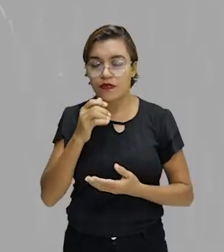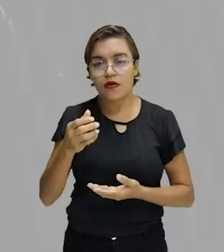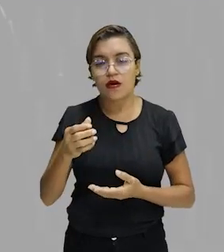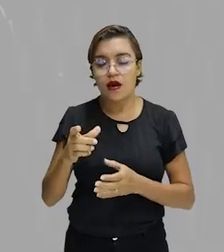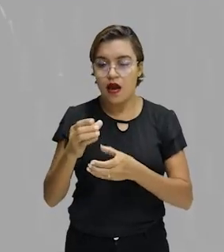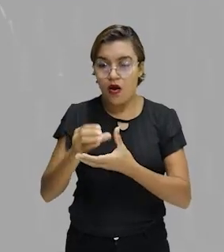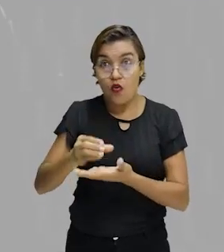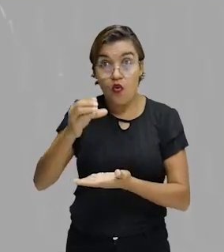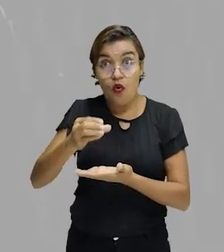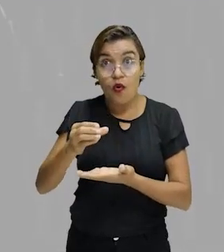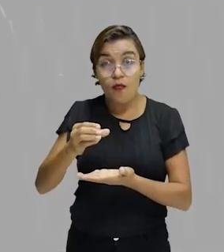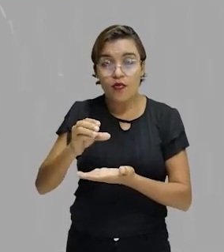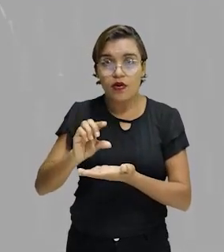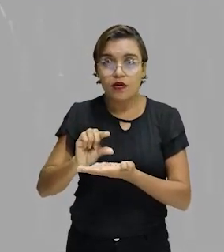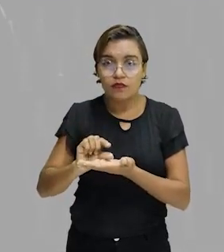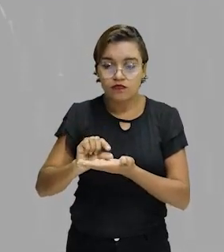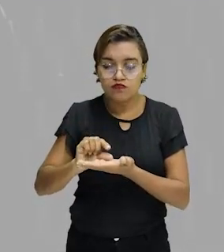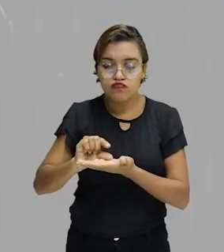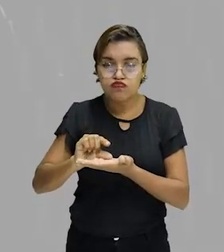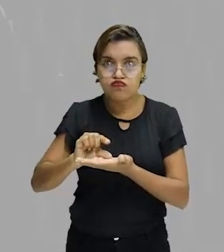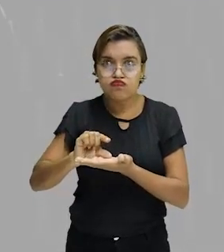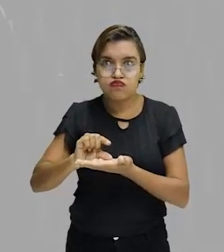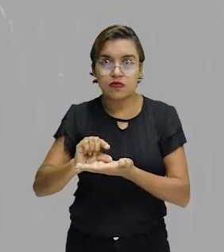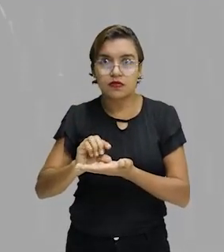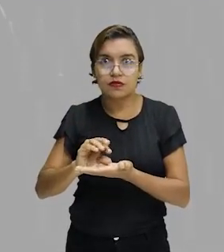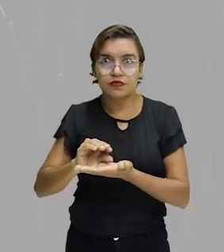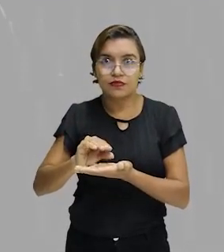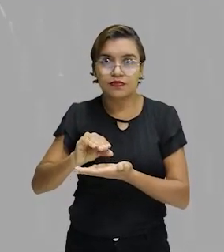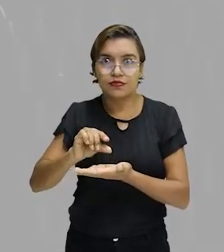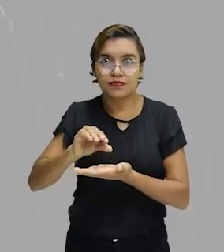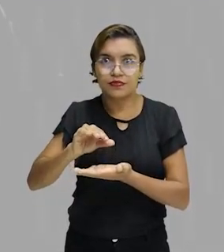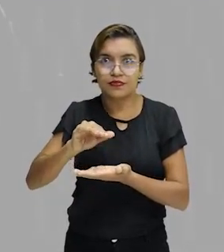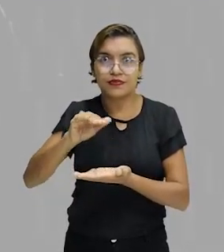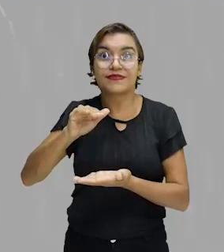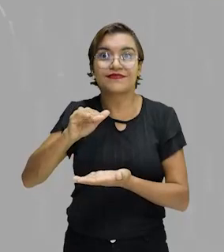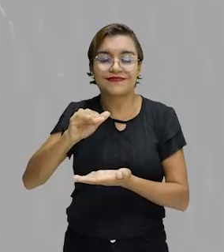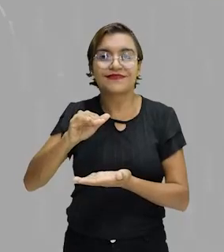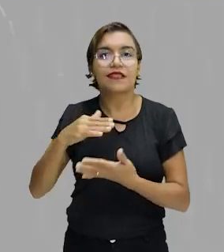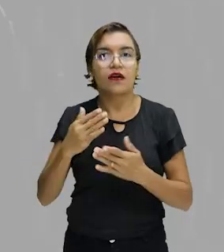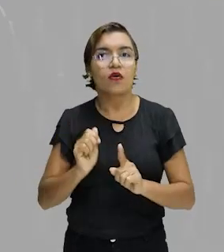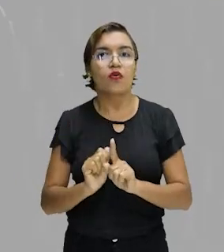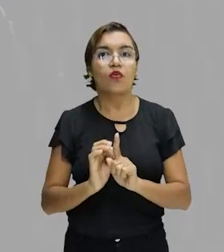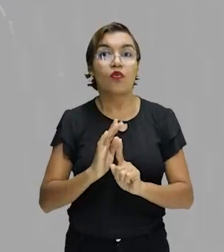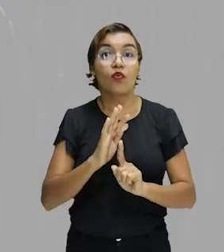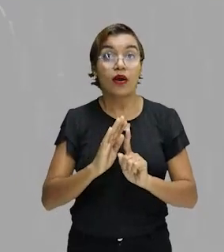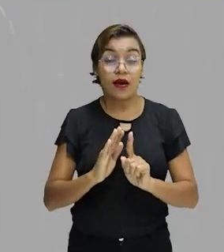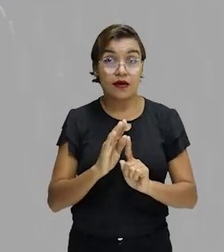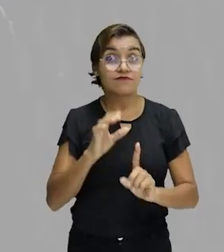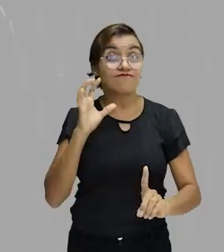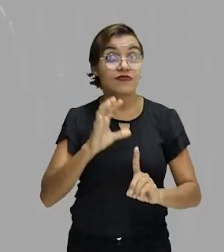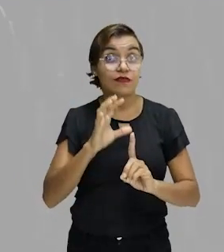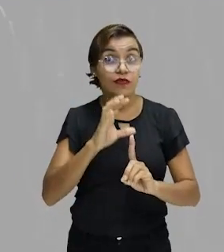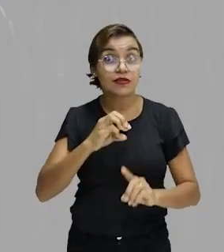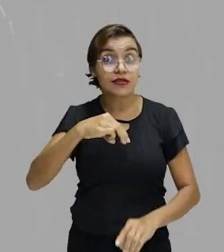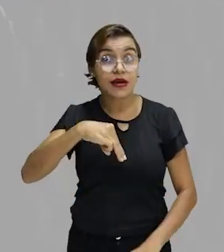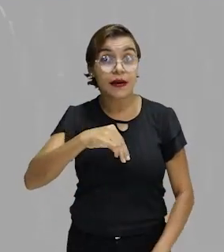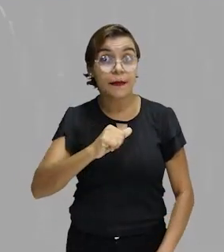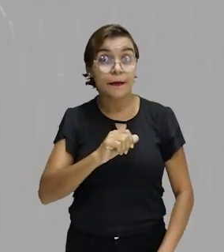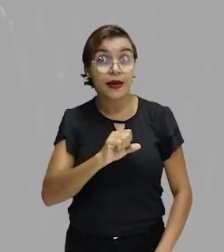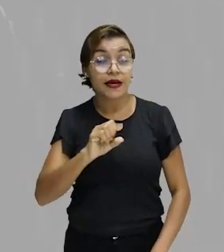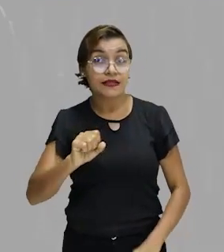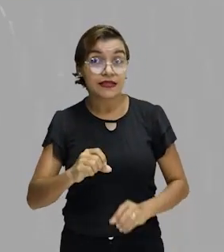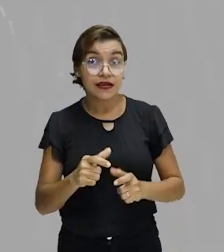bola, corretíssimo. A produção do gás vai fazer com que a massa cresça. E isso vai gerar